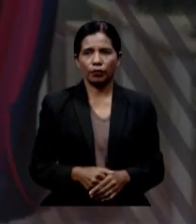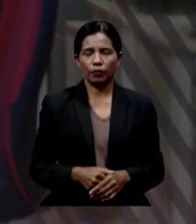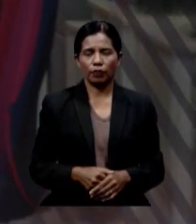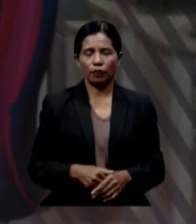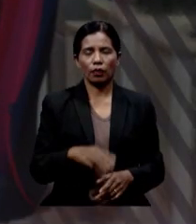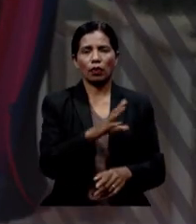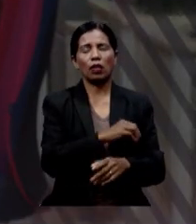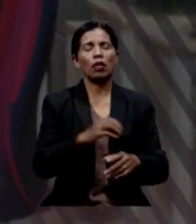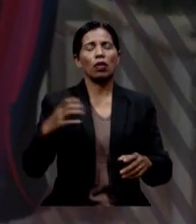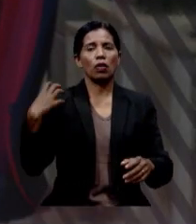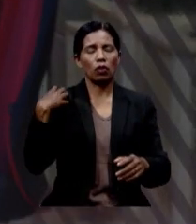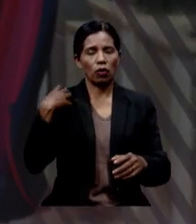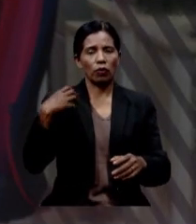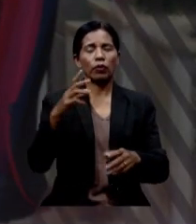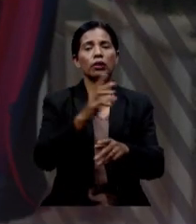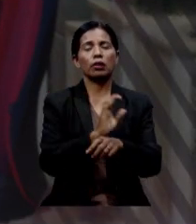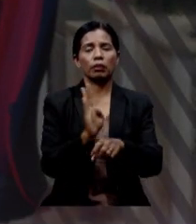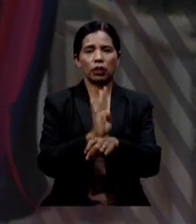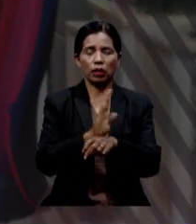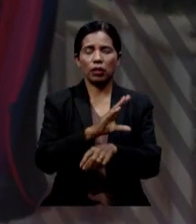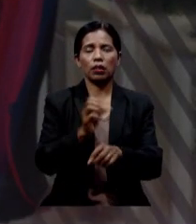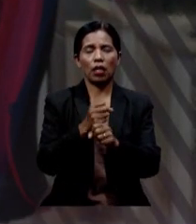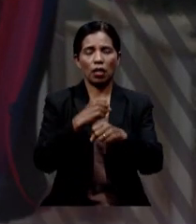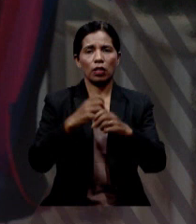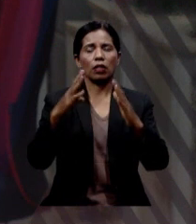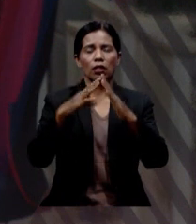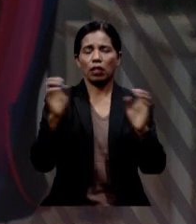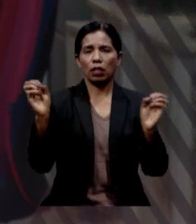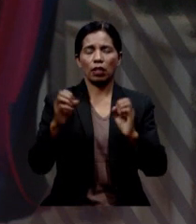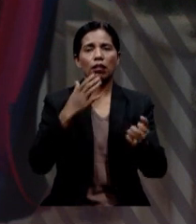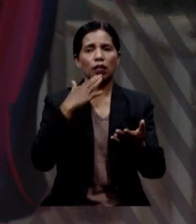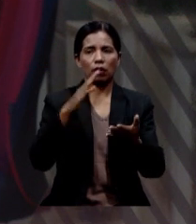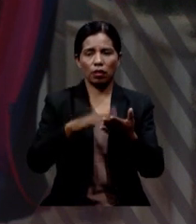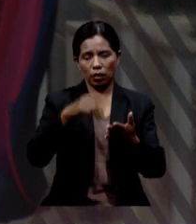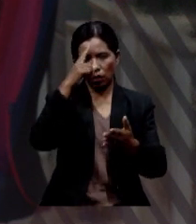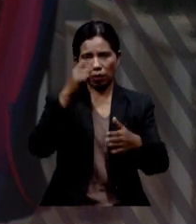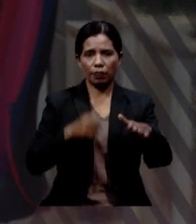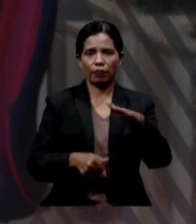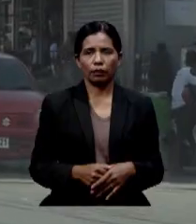Edifício comercial Sirene Bihari, whose empresa chinesa Palong leia qualidade, tamba ilegal.